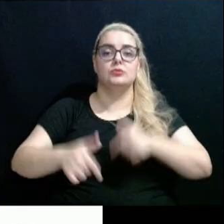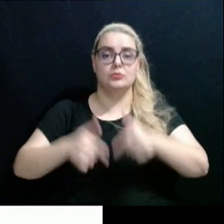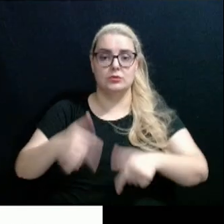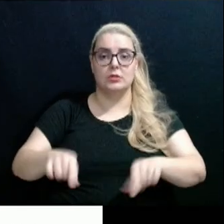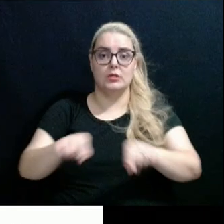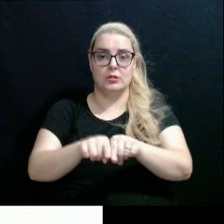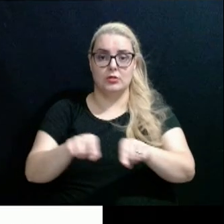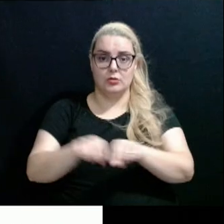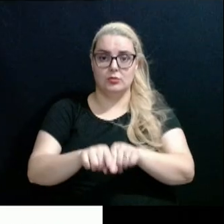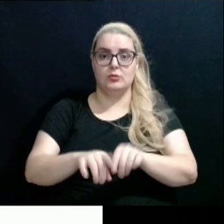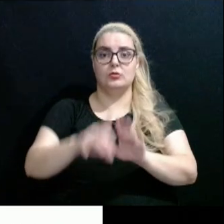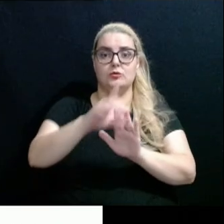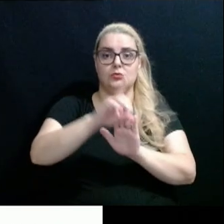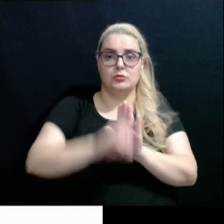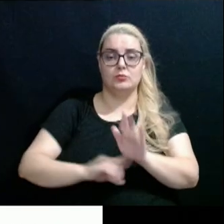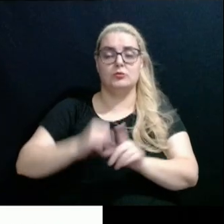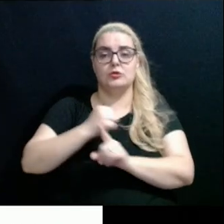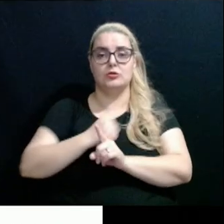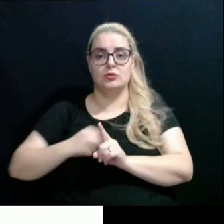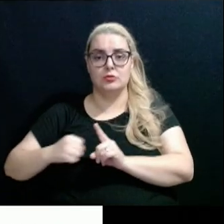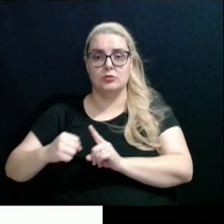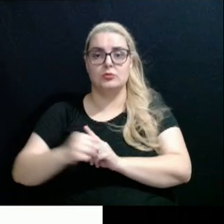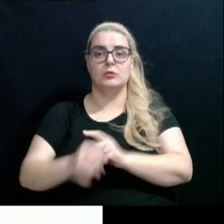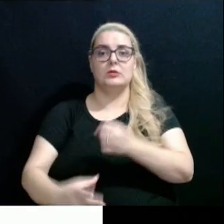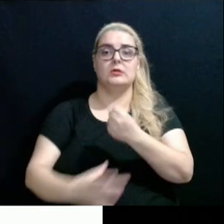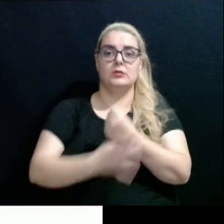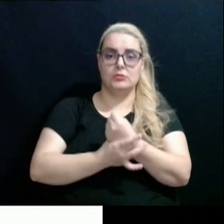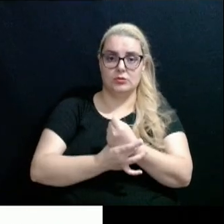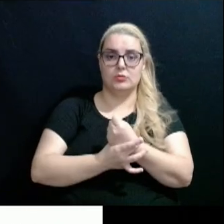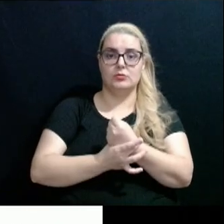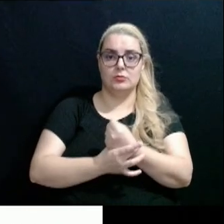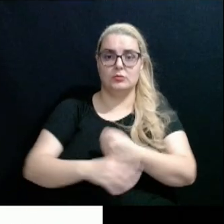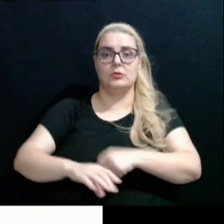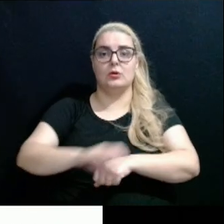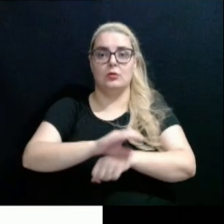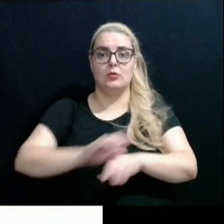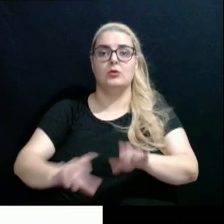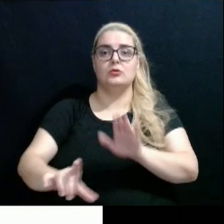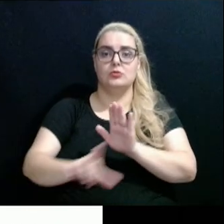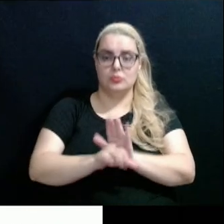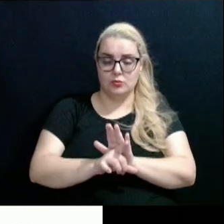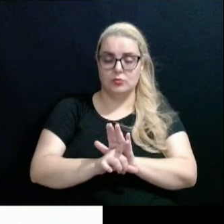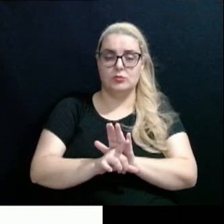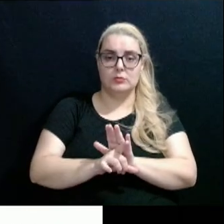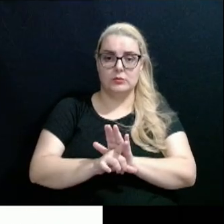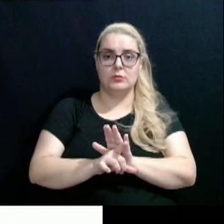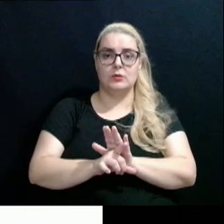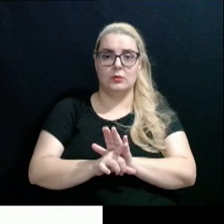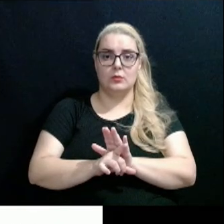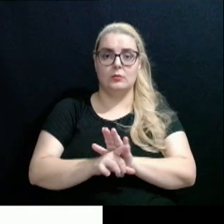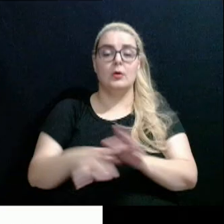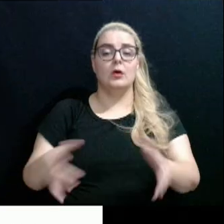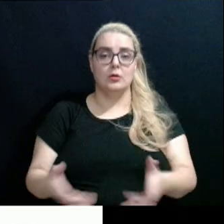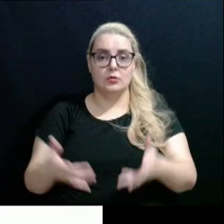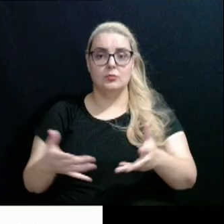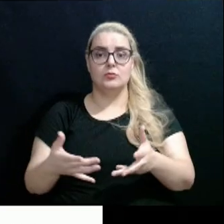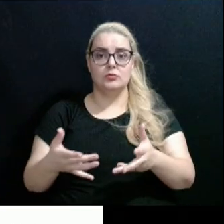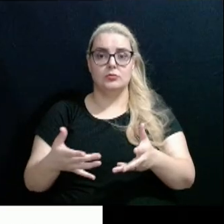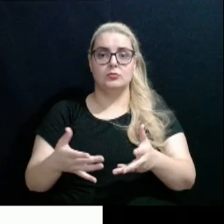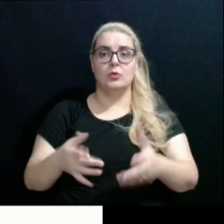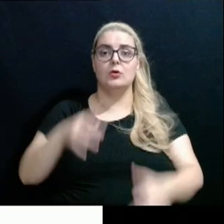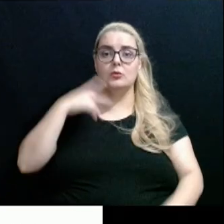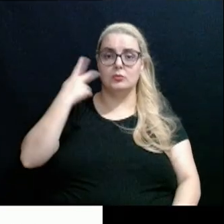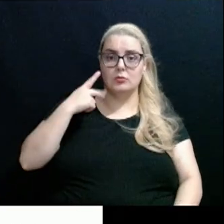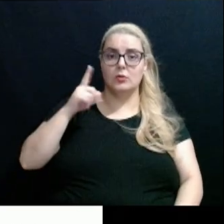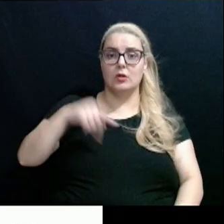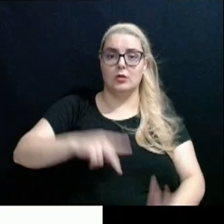os direitos sociais assegurados pela Constituição Federal. A iniciativa, além do vereador, é do